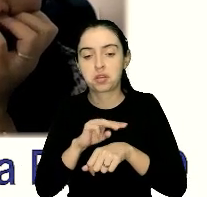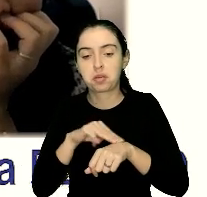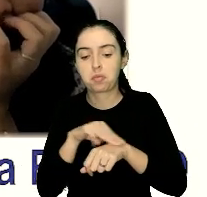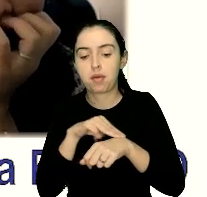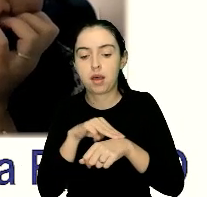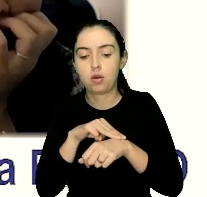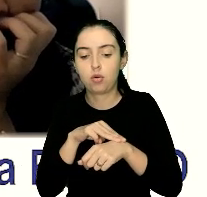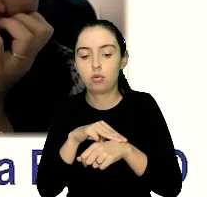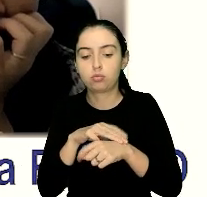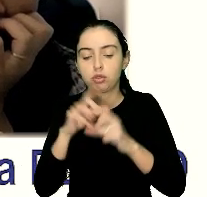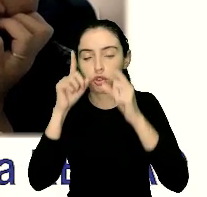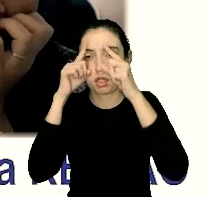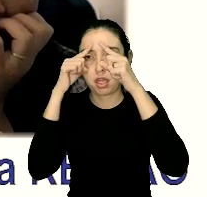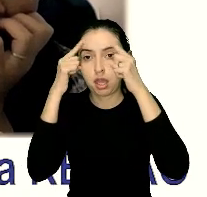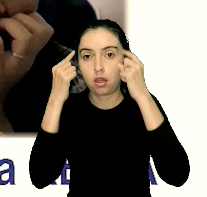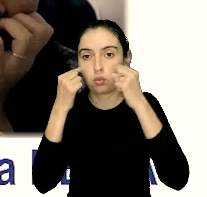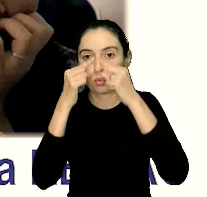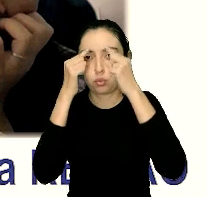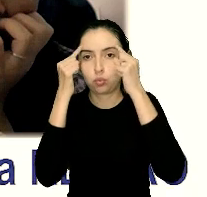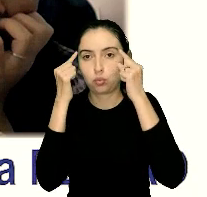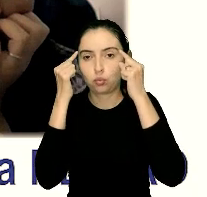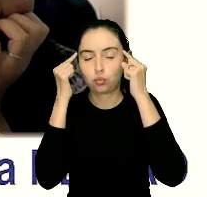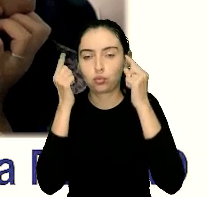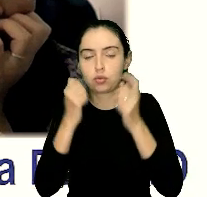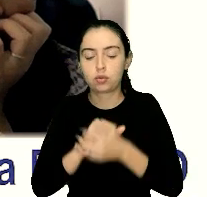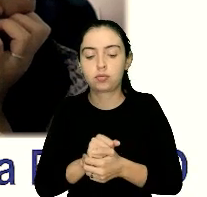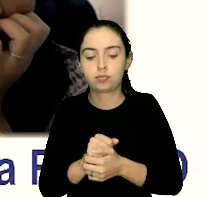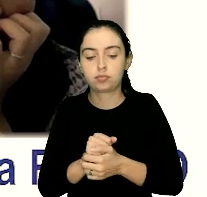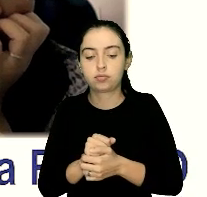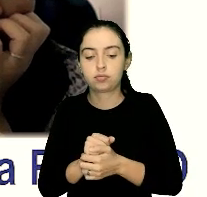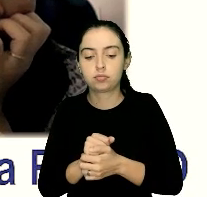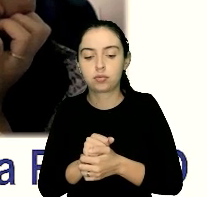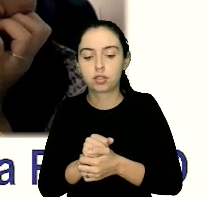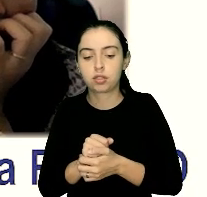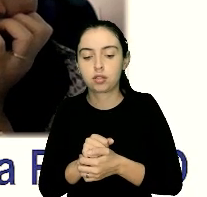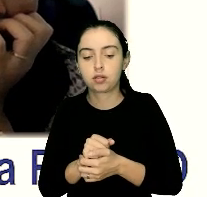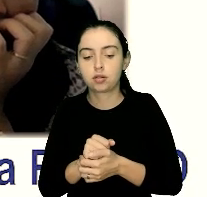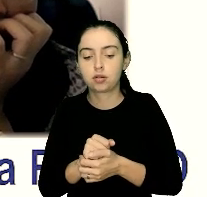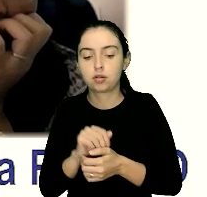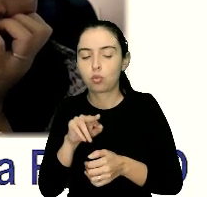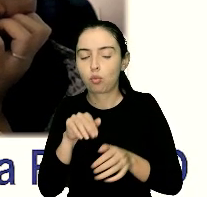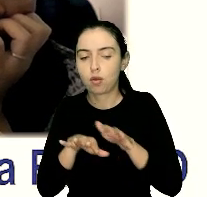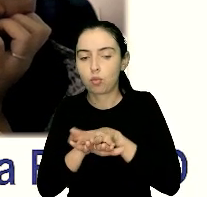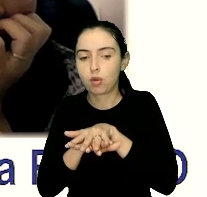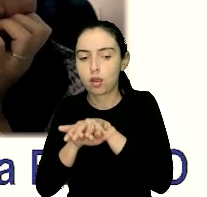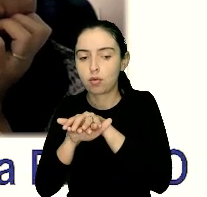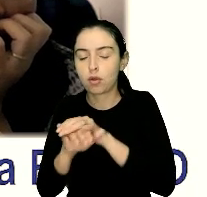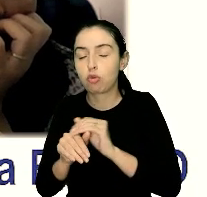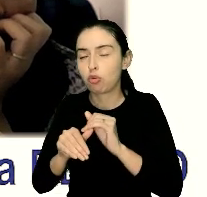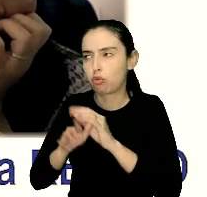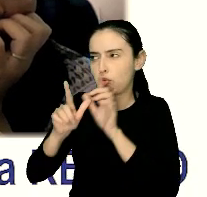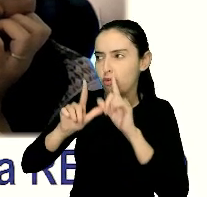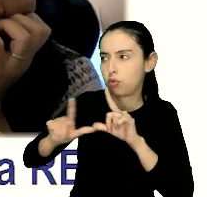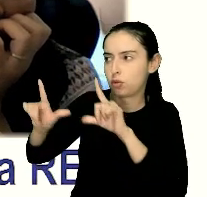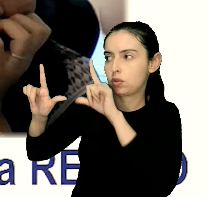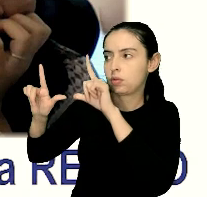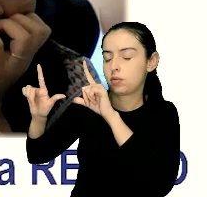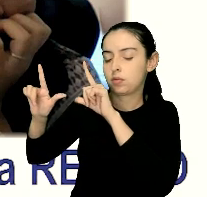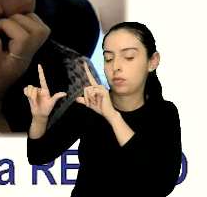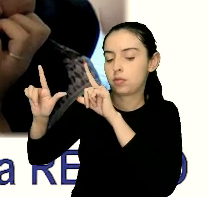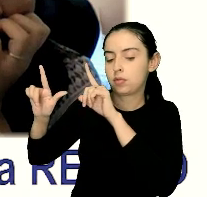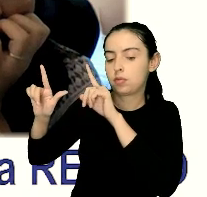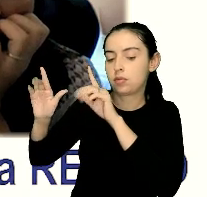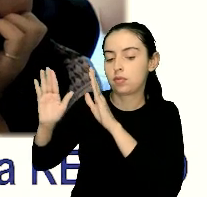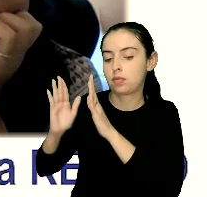redondo. O fundo que aparece aqui é o meu escritório de